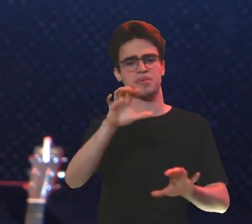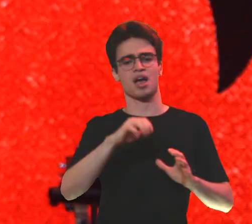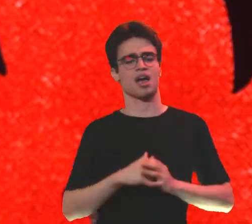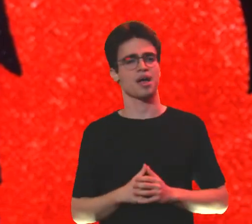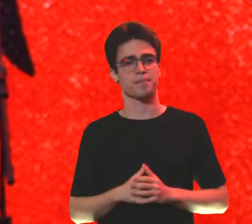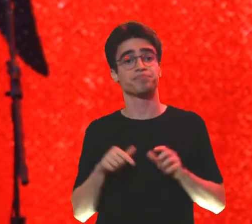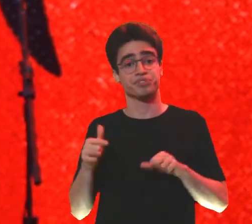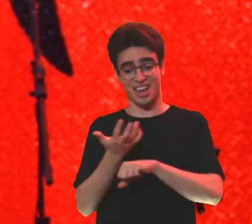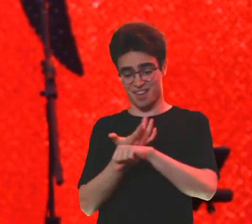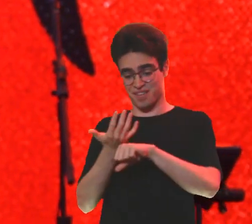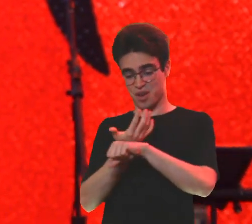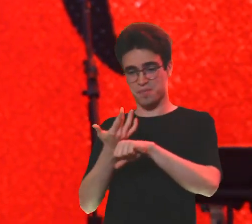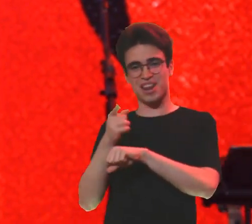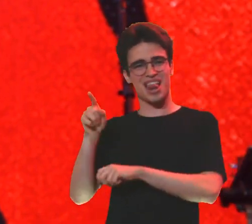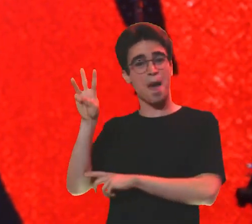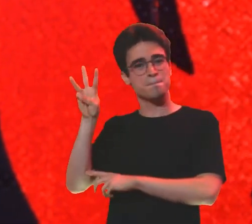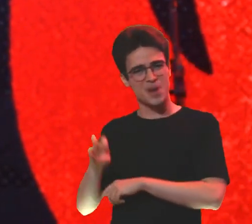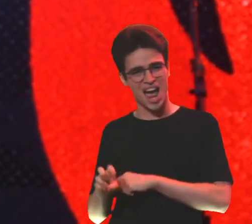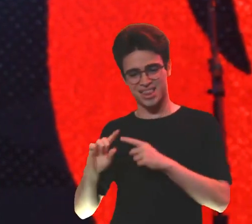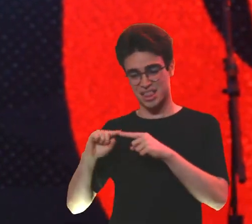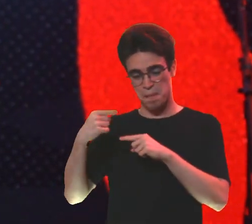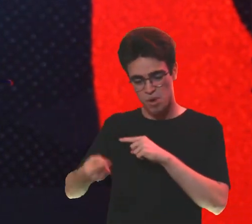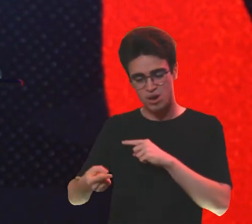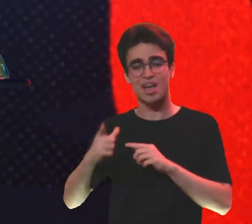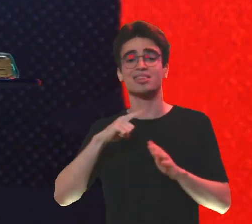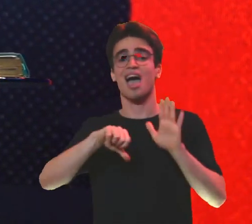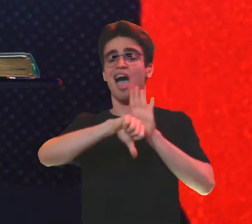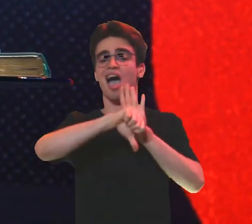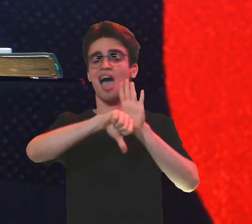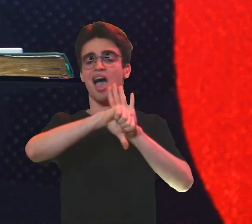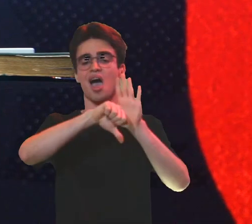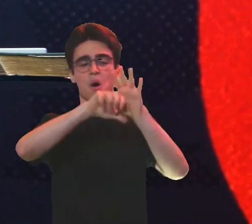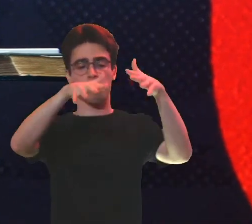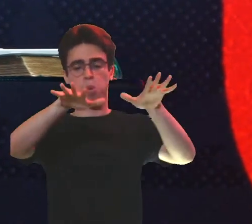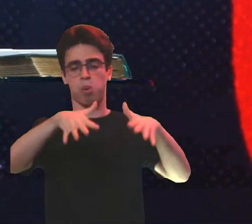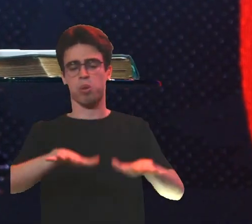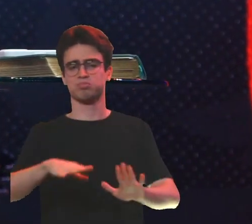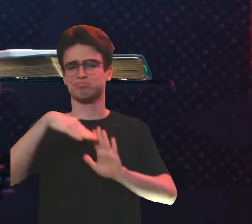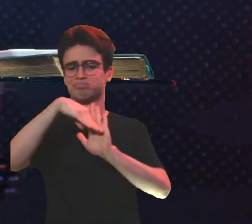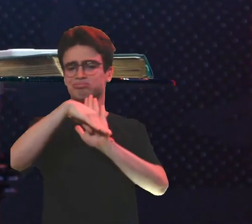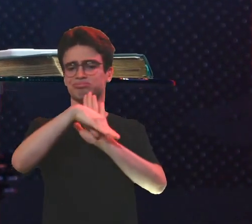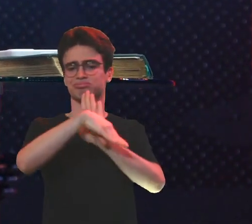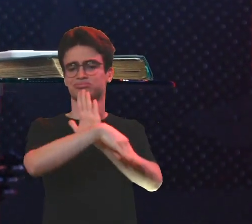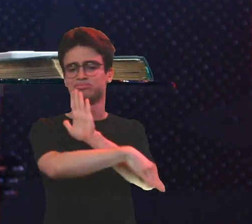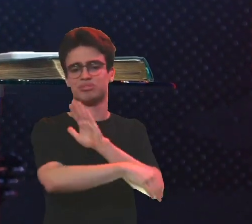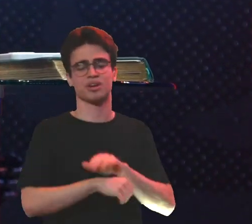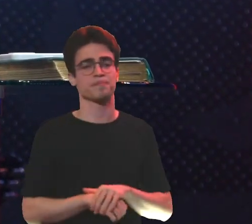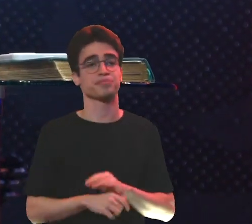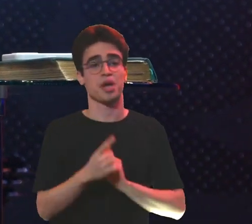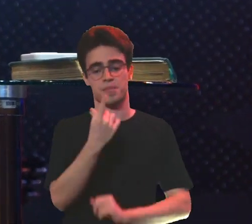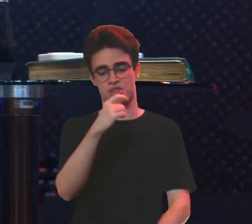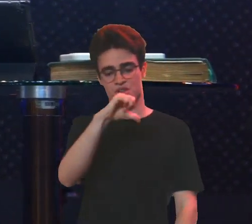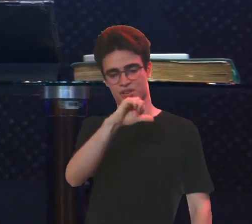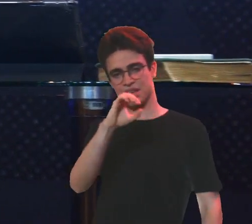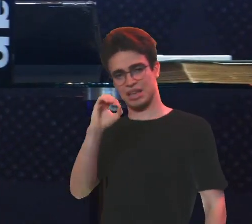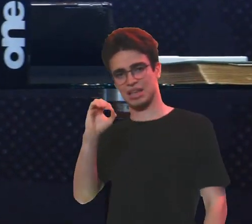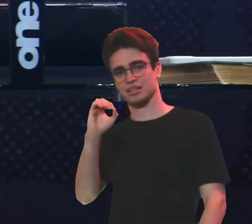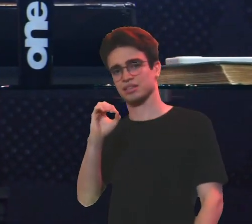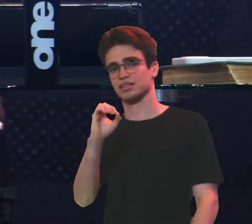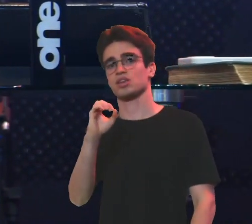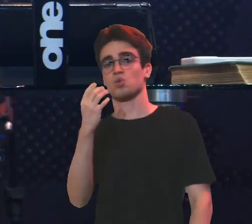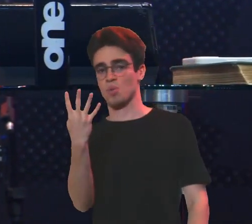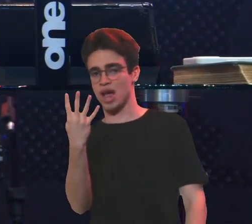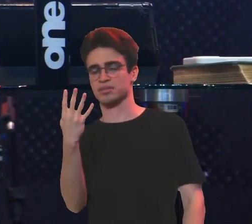que aconteceu o avivamento no país de Gales, caiu drasticamente. Durante esses anos, 1904 e